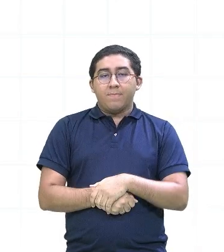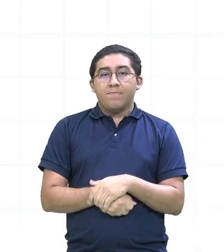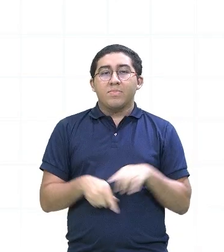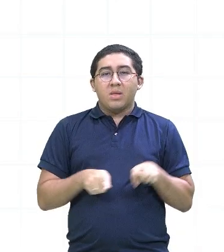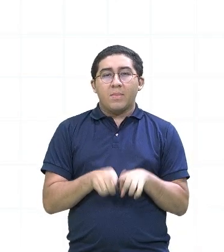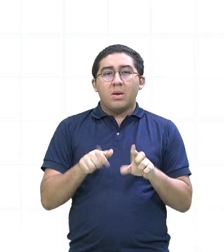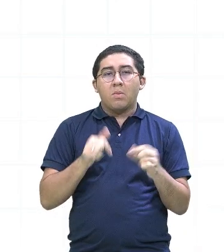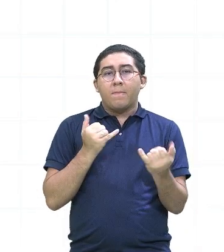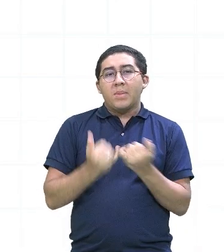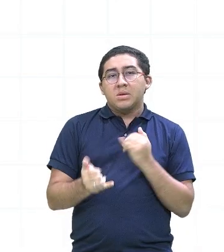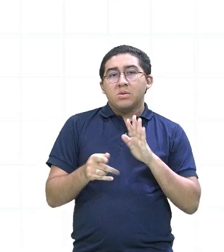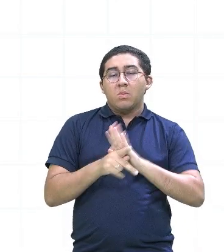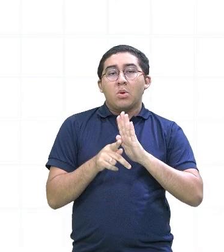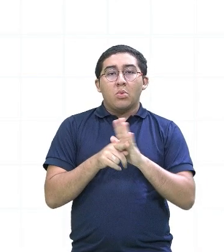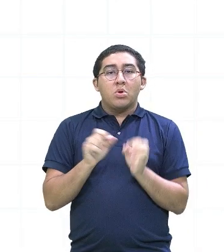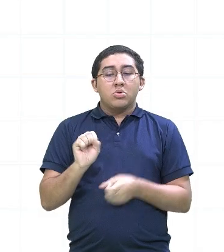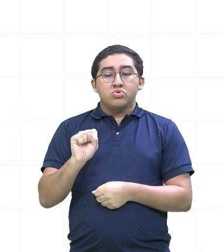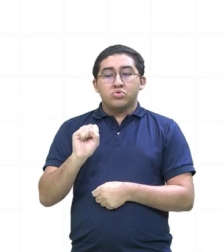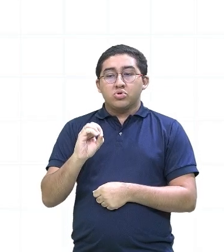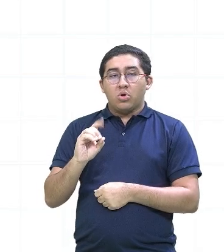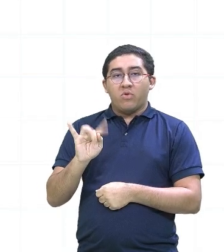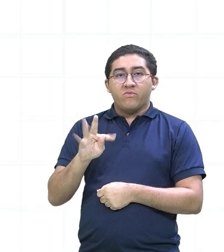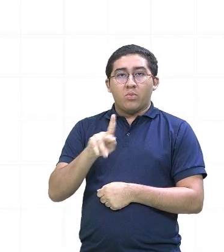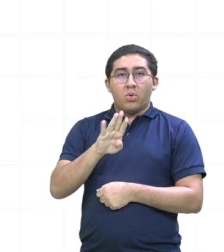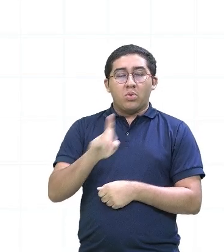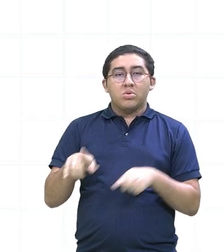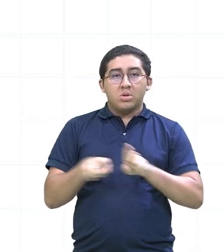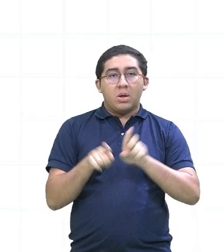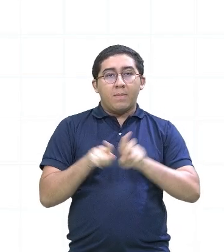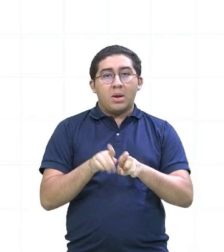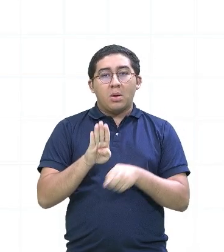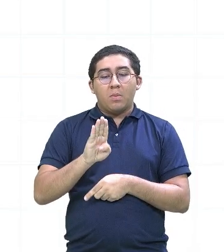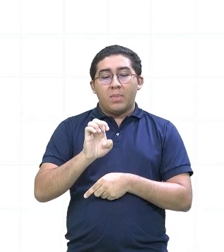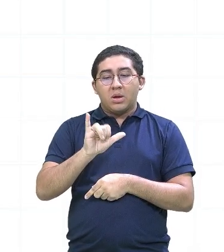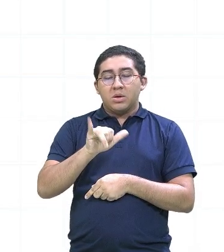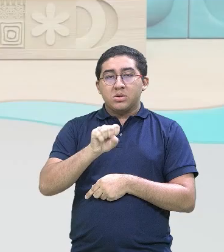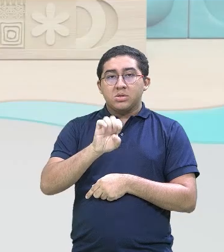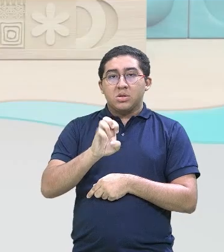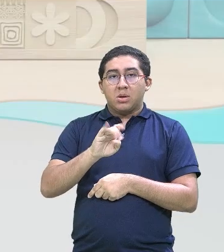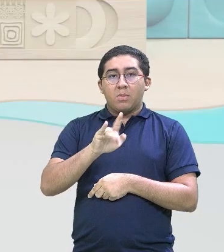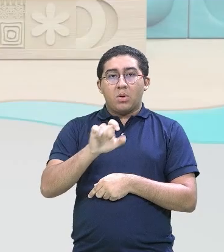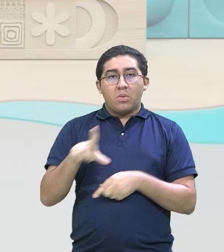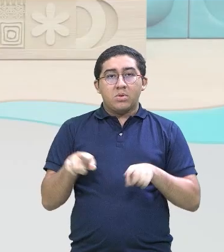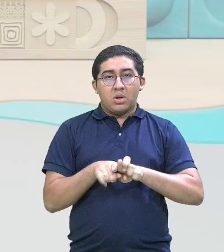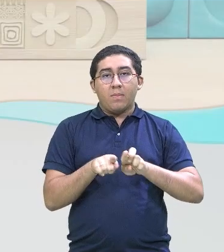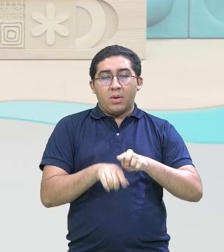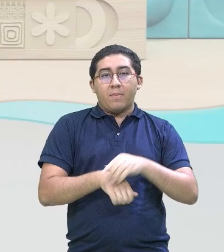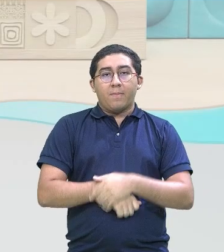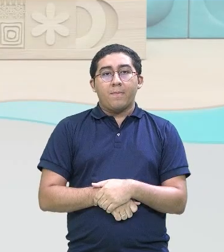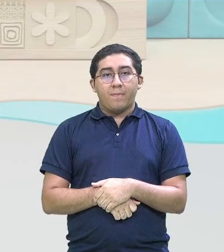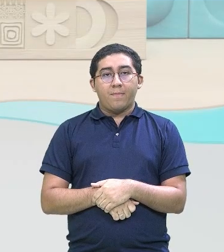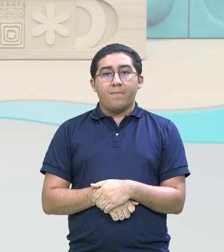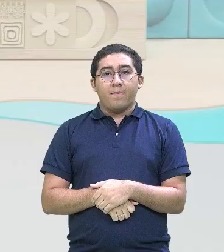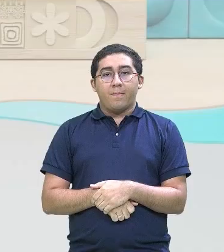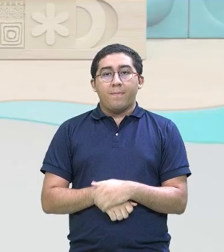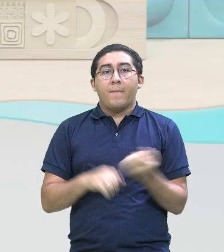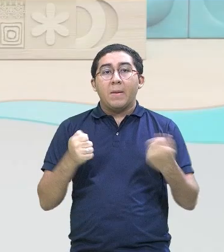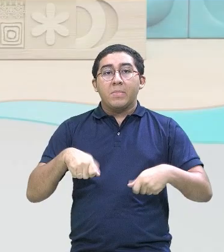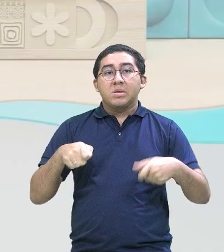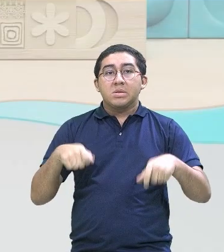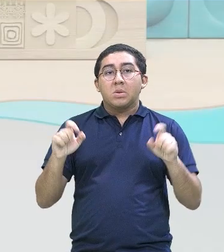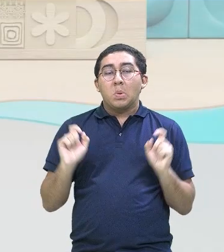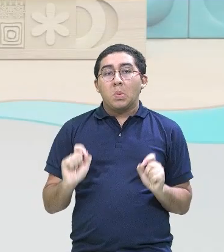também com o softball, com o beisebol, onde os rebatedores eles precisam